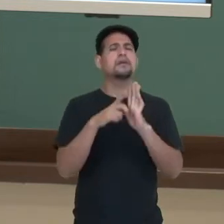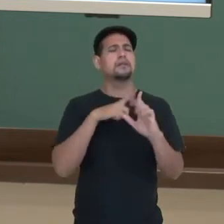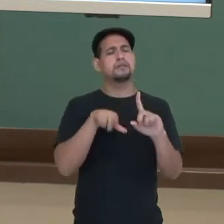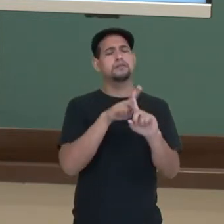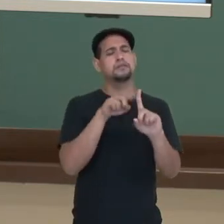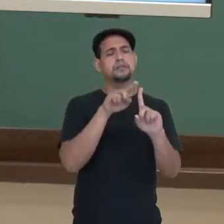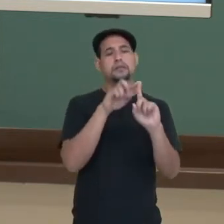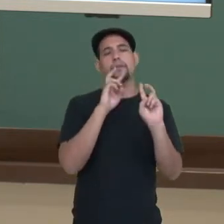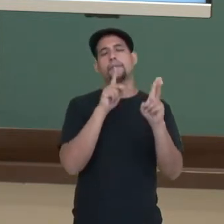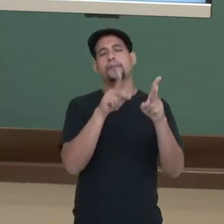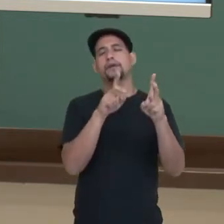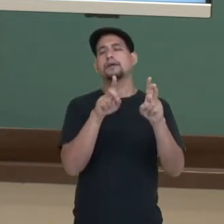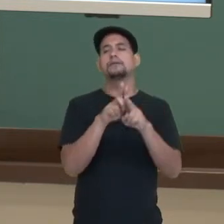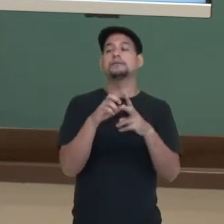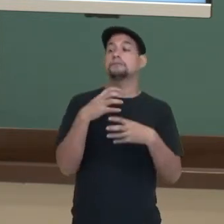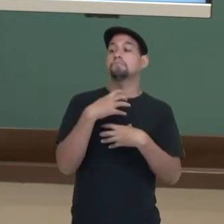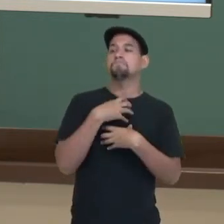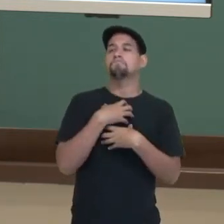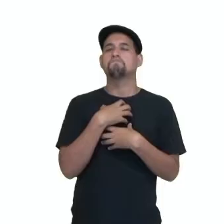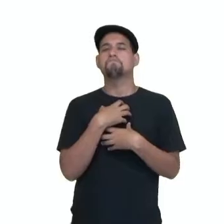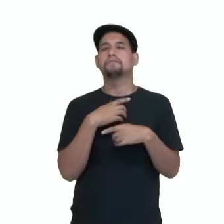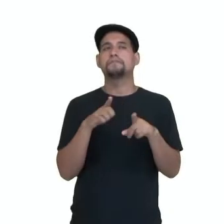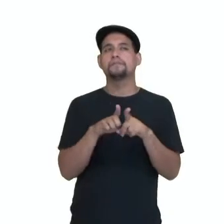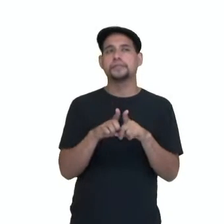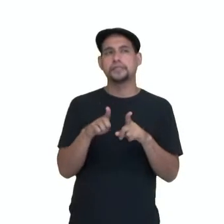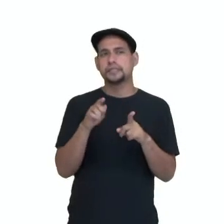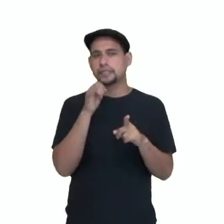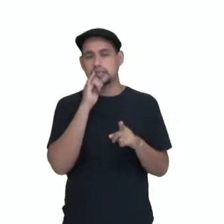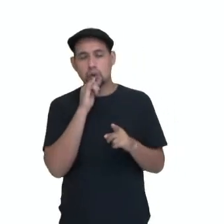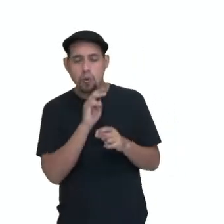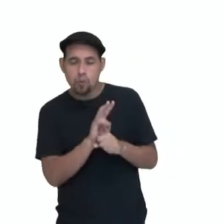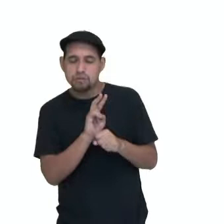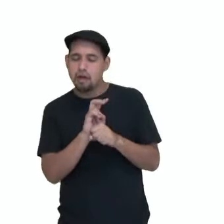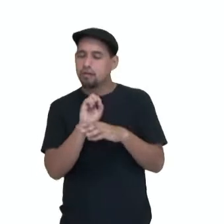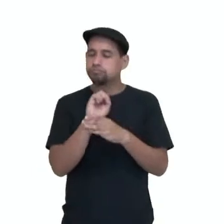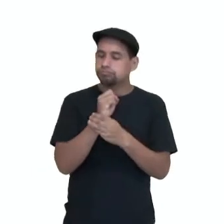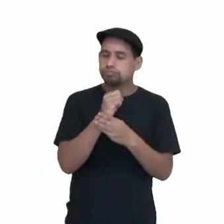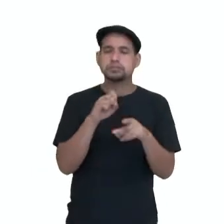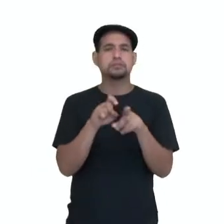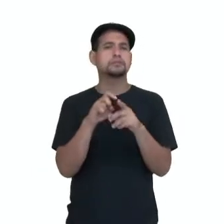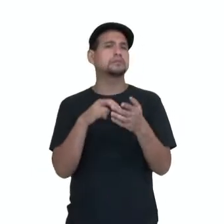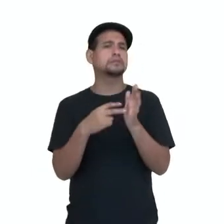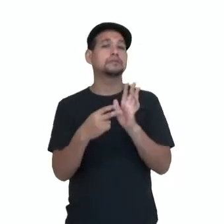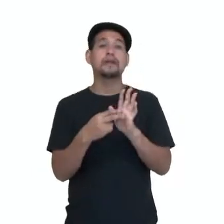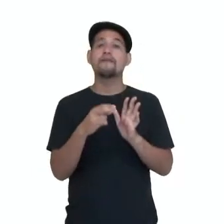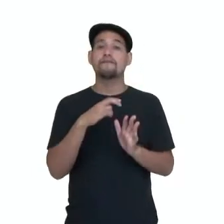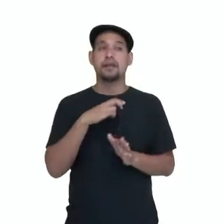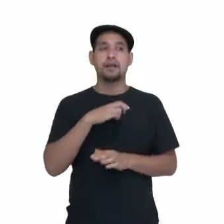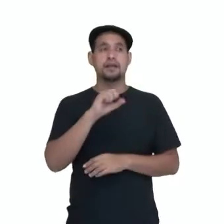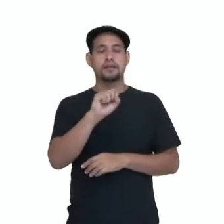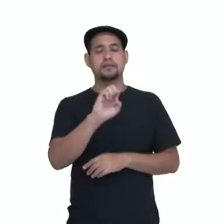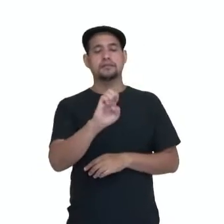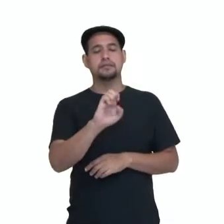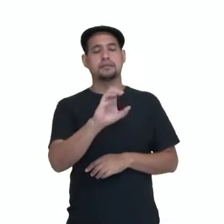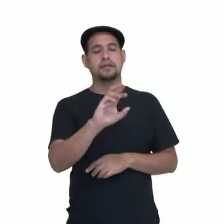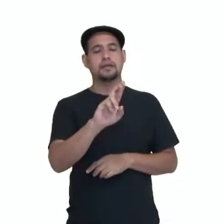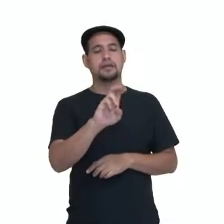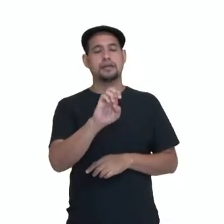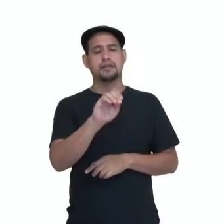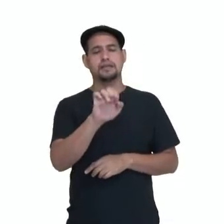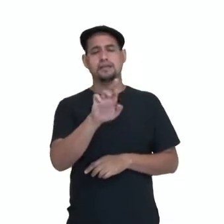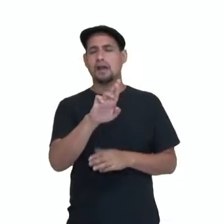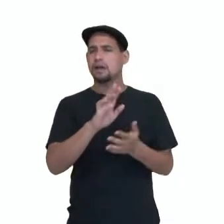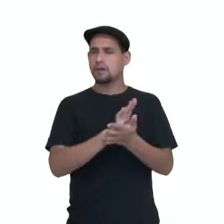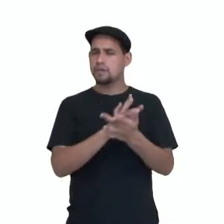de percepção, revestimento, proteção, ele também vai secretar